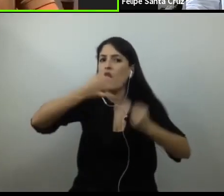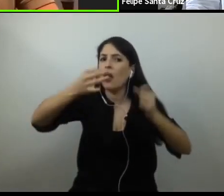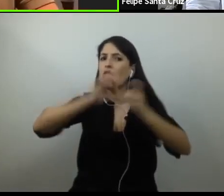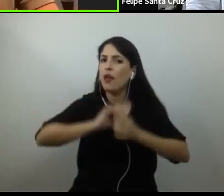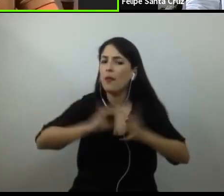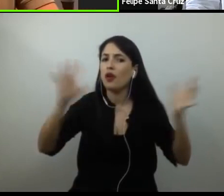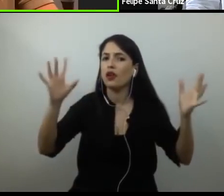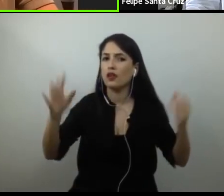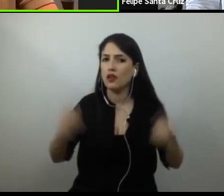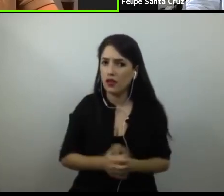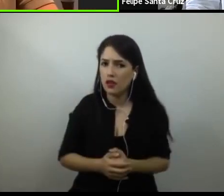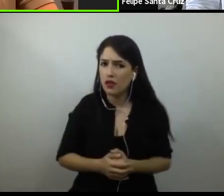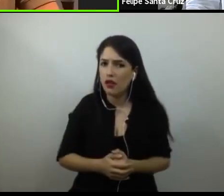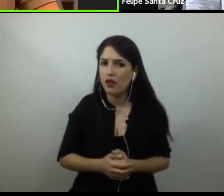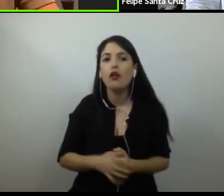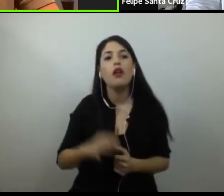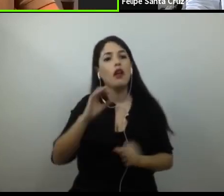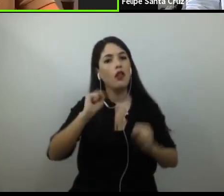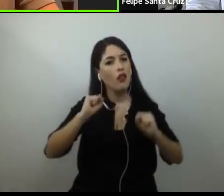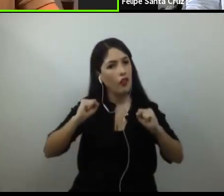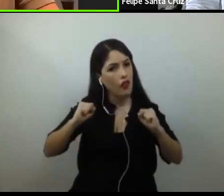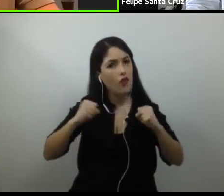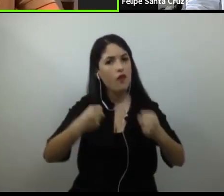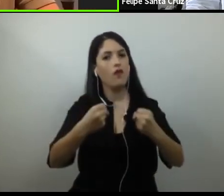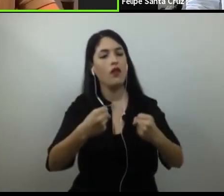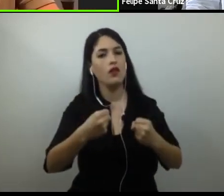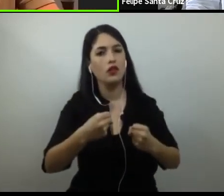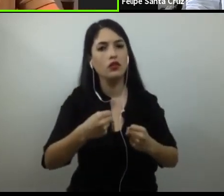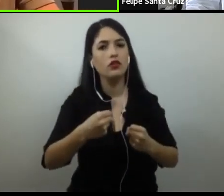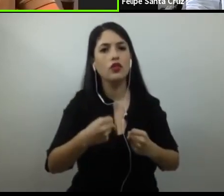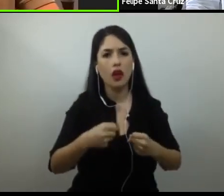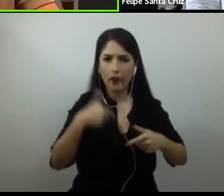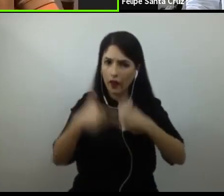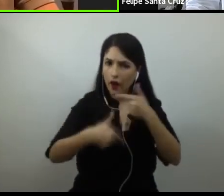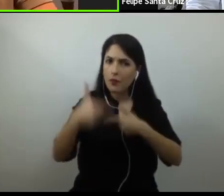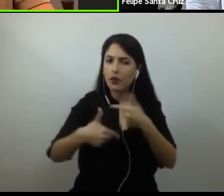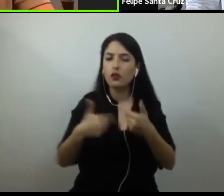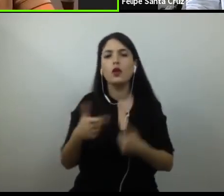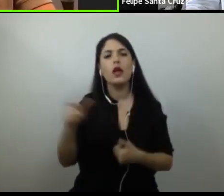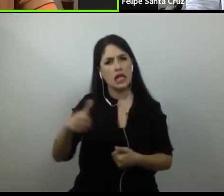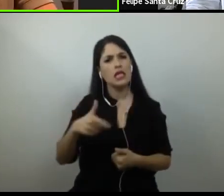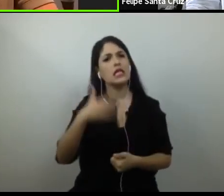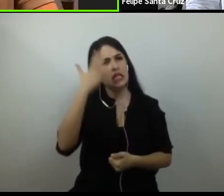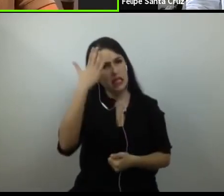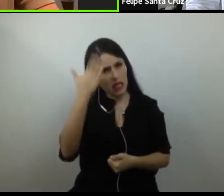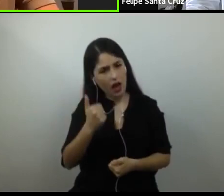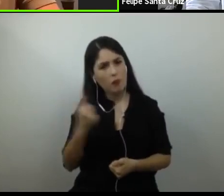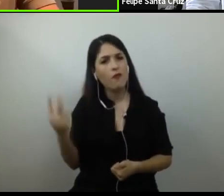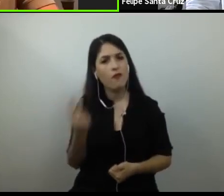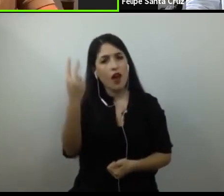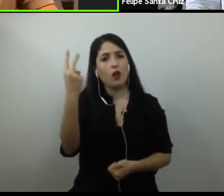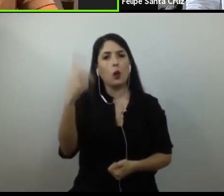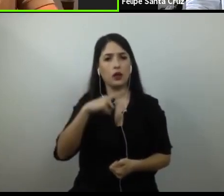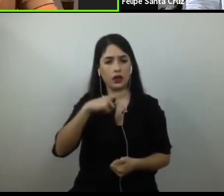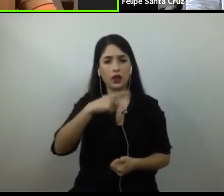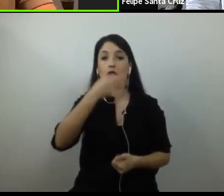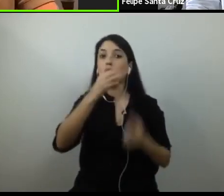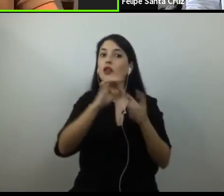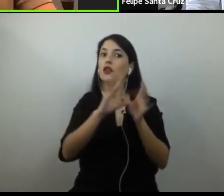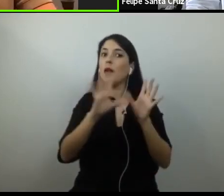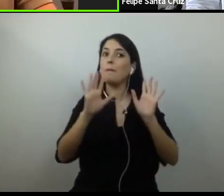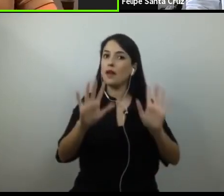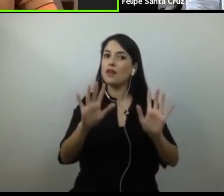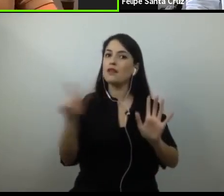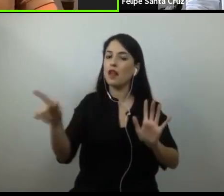Então, ele sabe muito bem o valor que tem a democracia, mas ele também se resguarda, como todos nós,